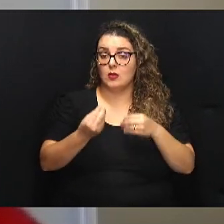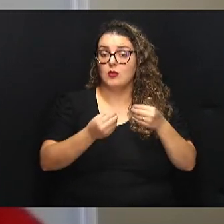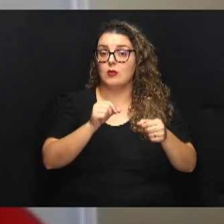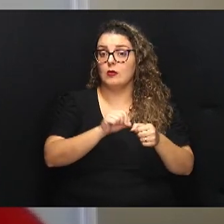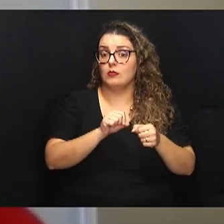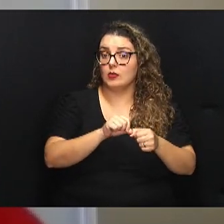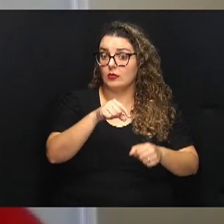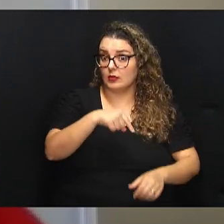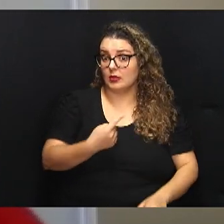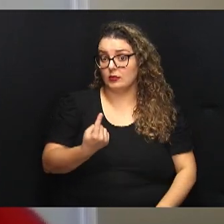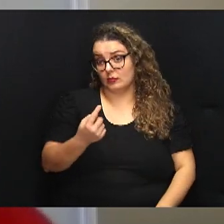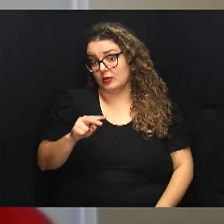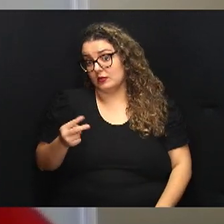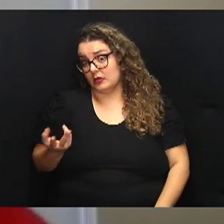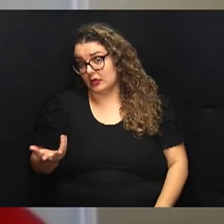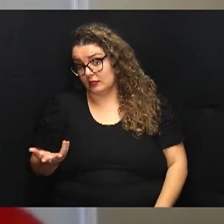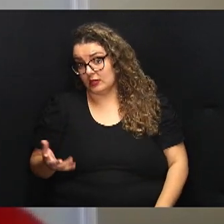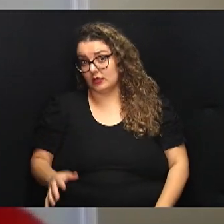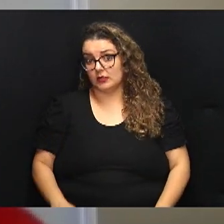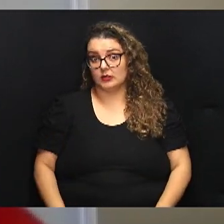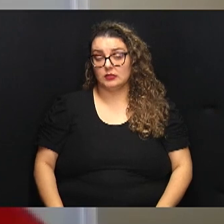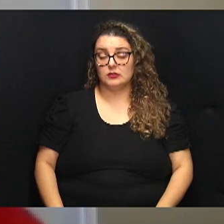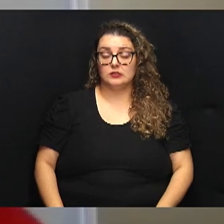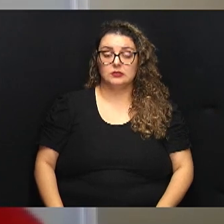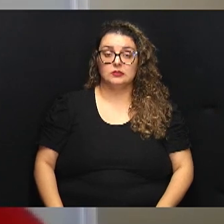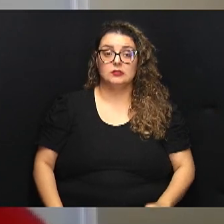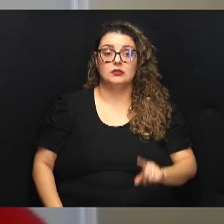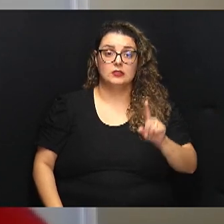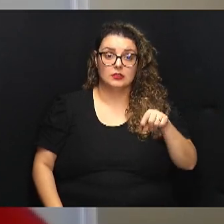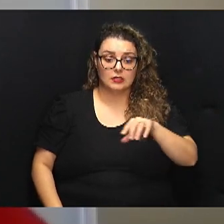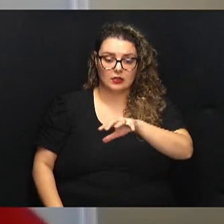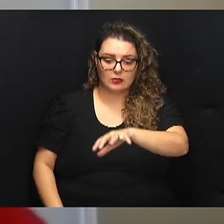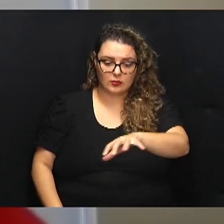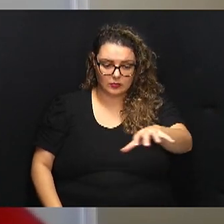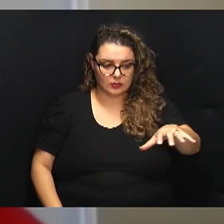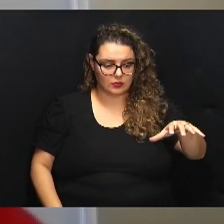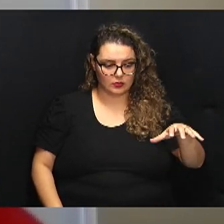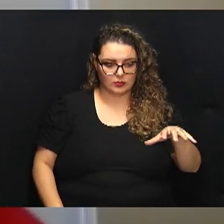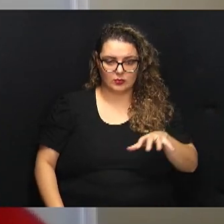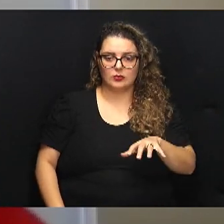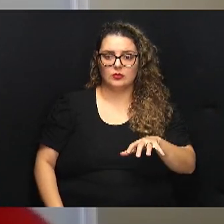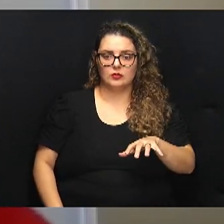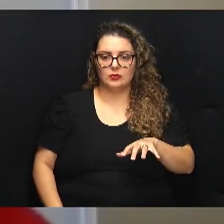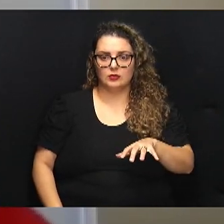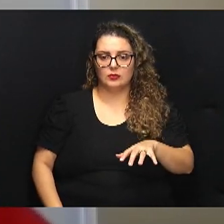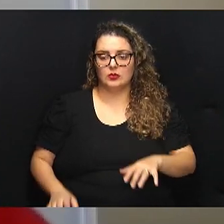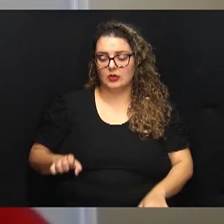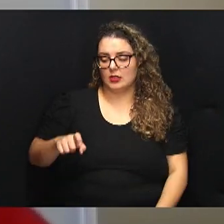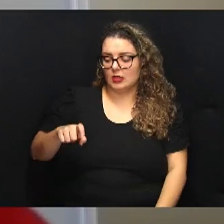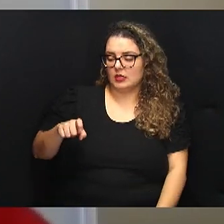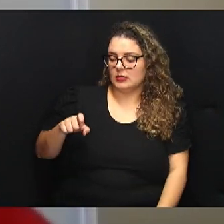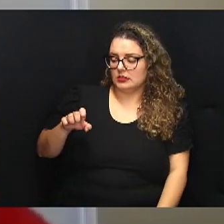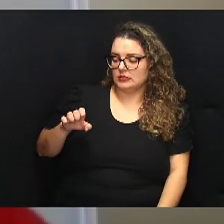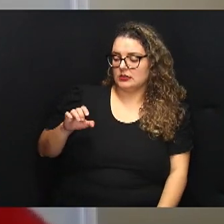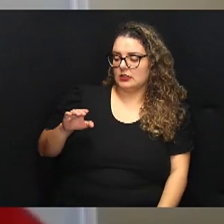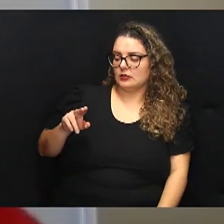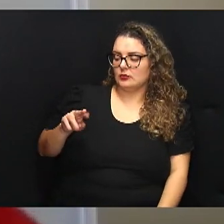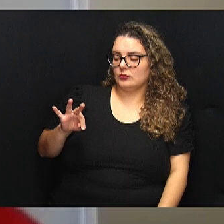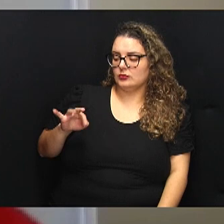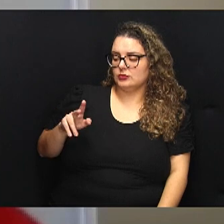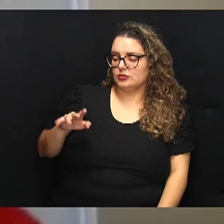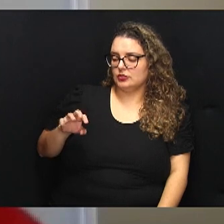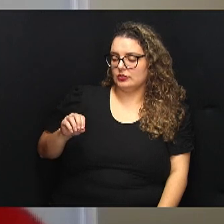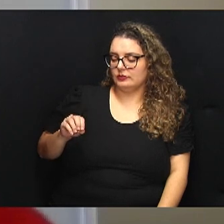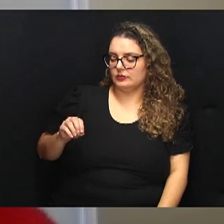realizado, uma vez que confere aos órgãos executivos de cada estado, de cada